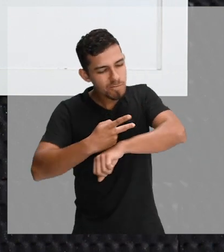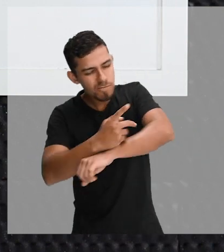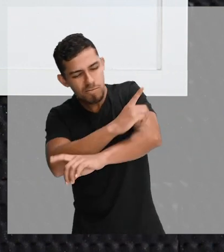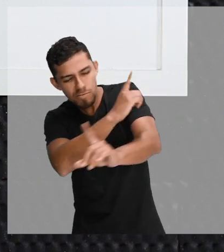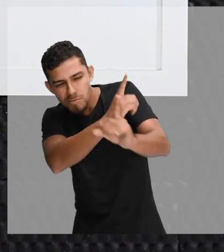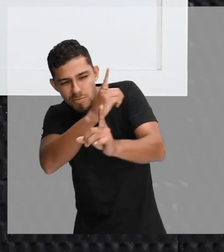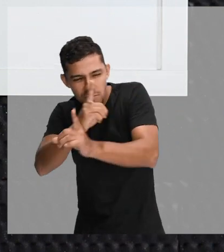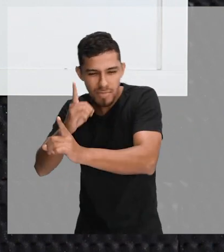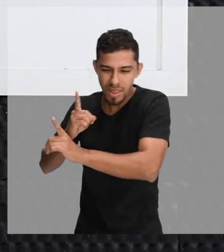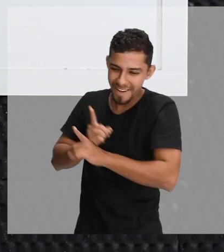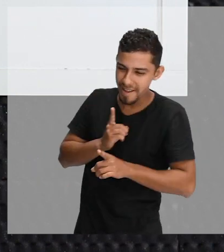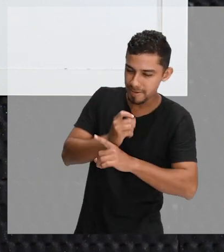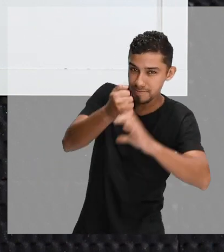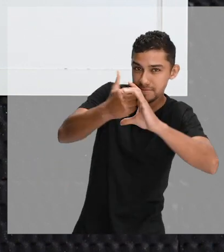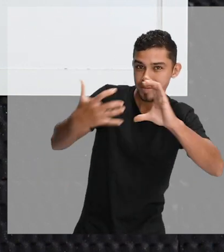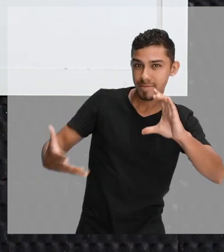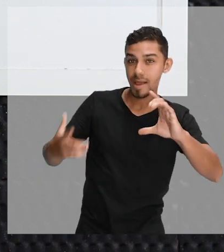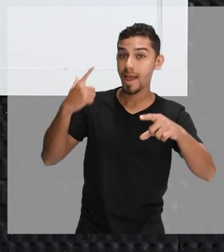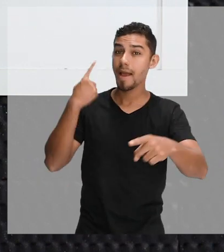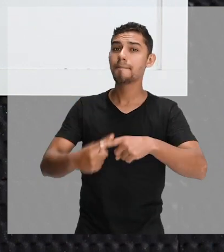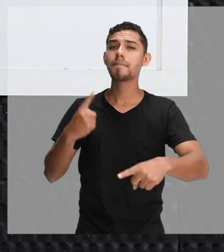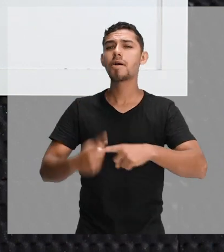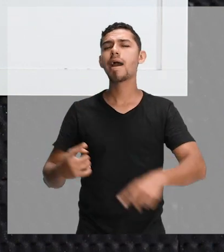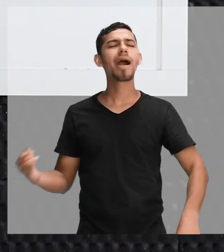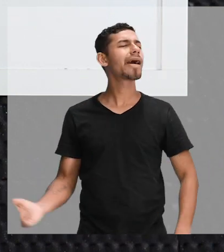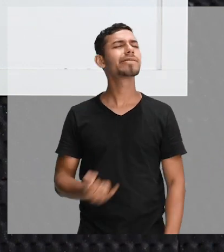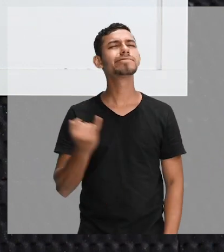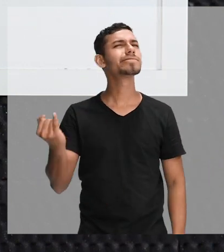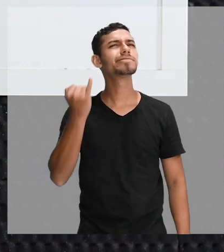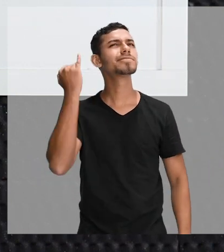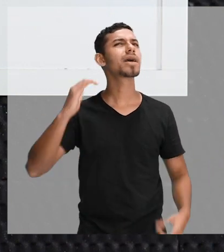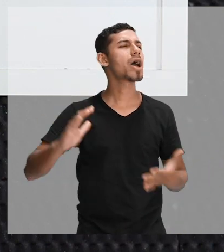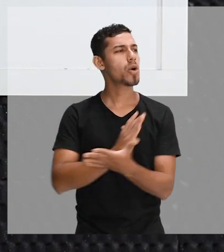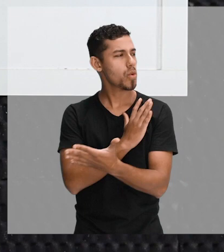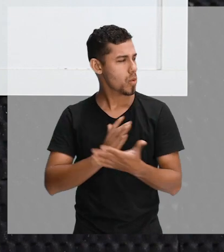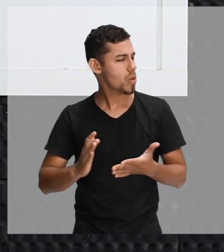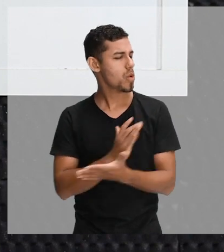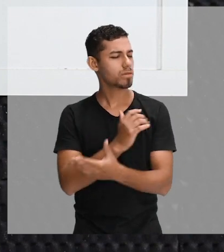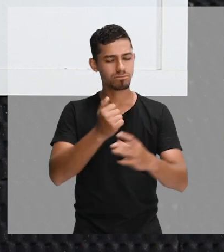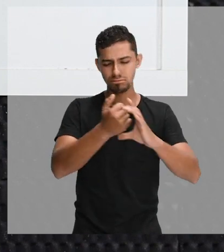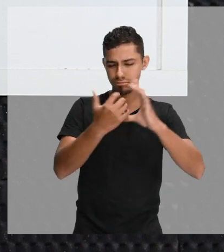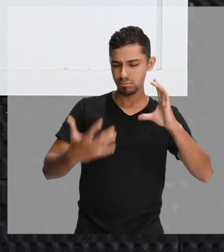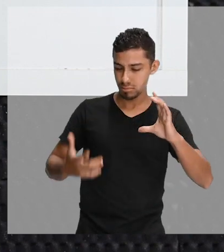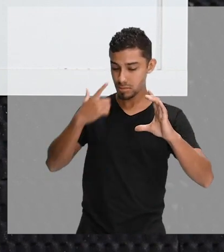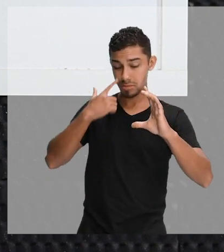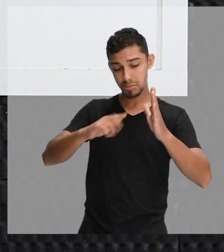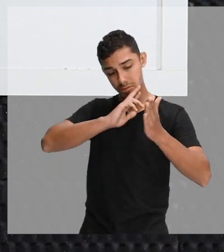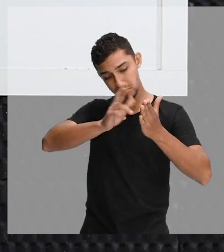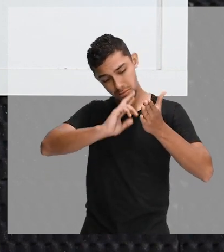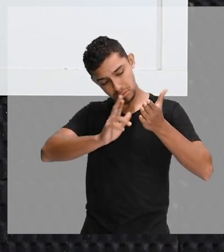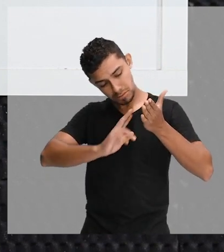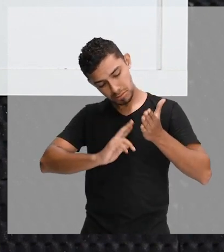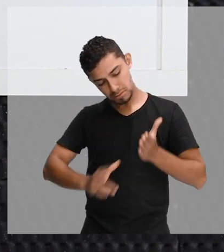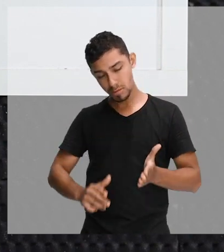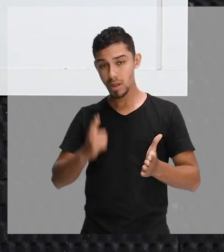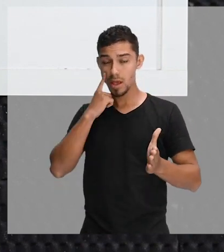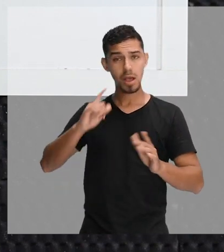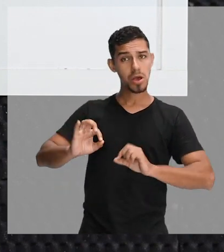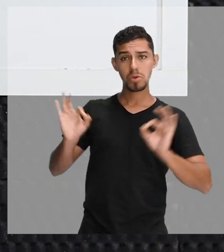Professor, por que que isso vai ser importante? Porque nós temos algumas características que eu quero listar para vocês aqui, eu não vou falar de